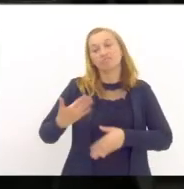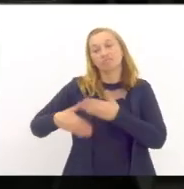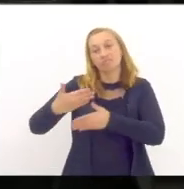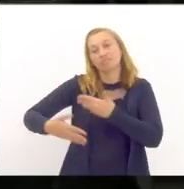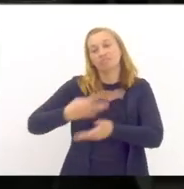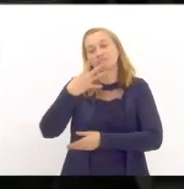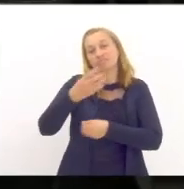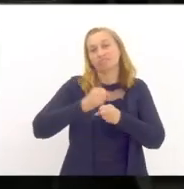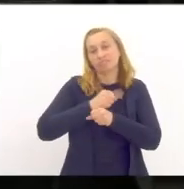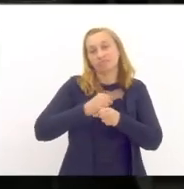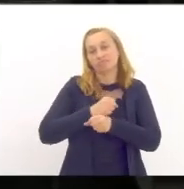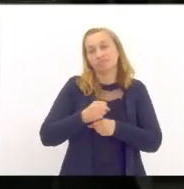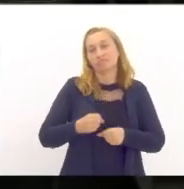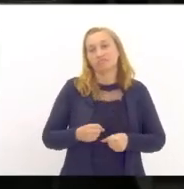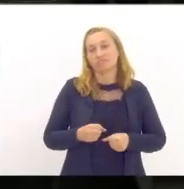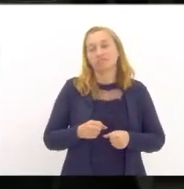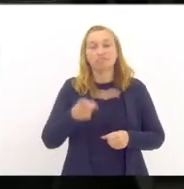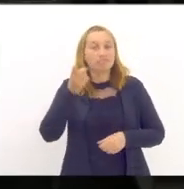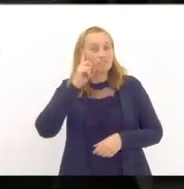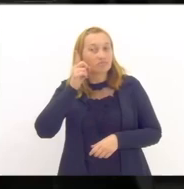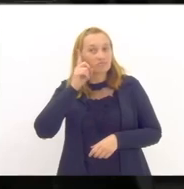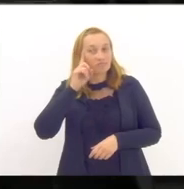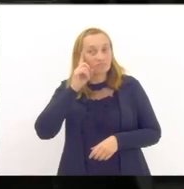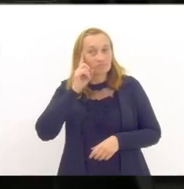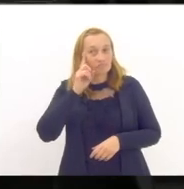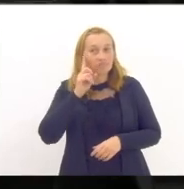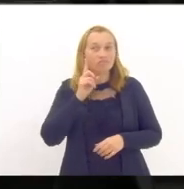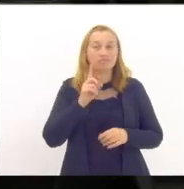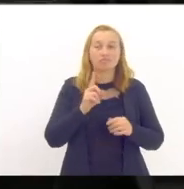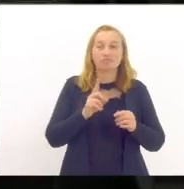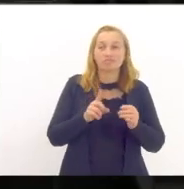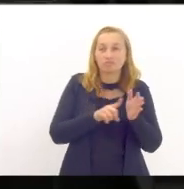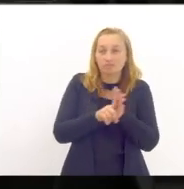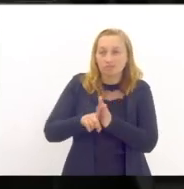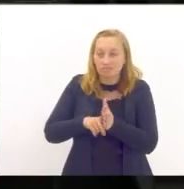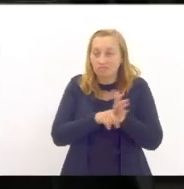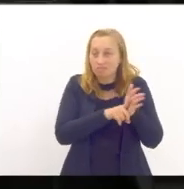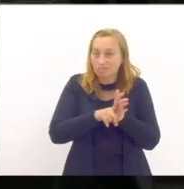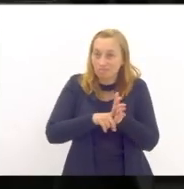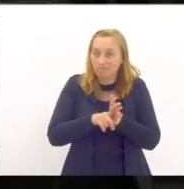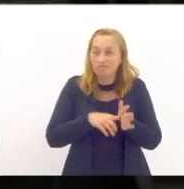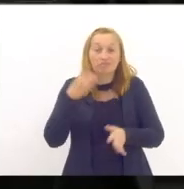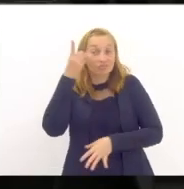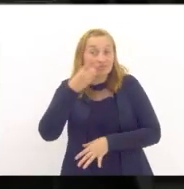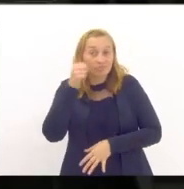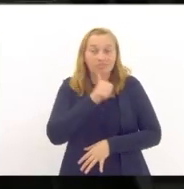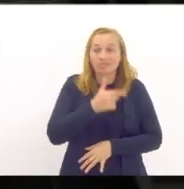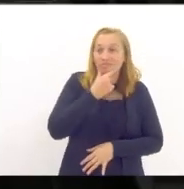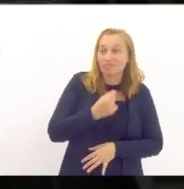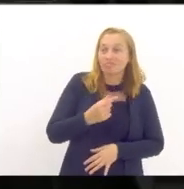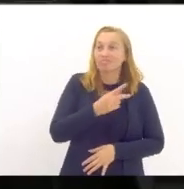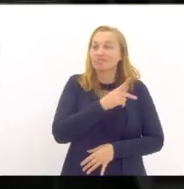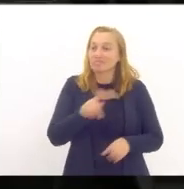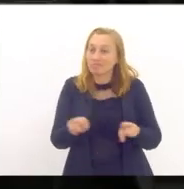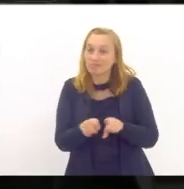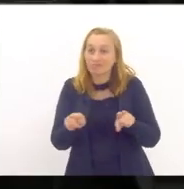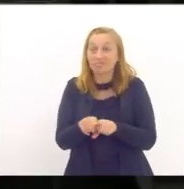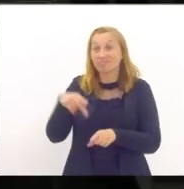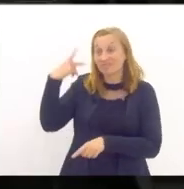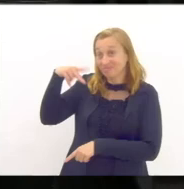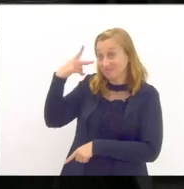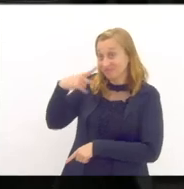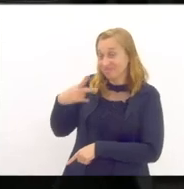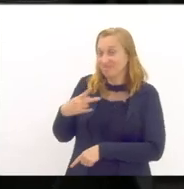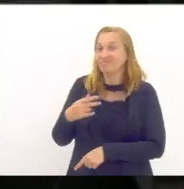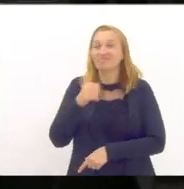desses 4 anos, eu cobri o dia a dia dos senhores deputados e das senhoras deputadas, e também dos senhores vereadores e